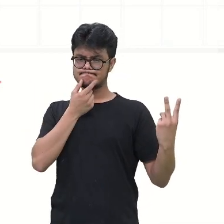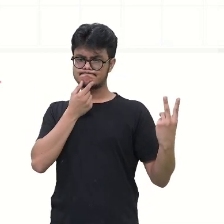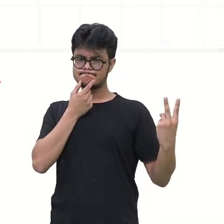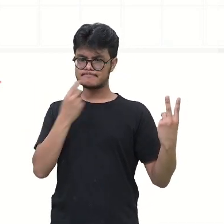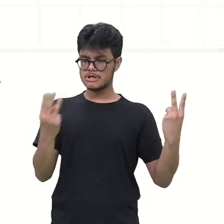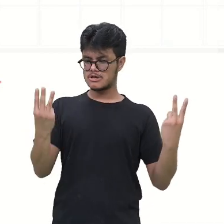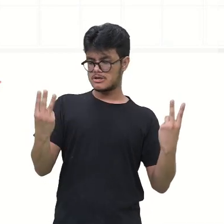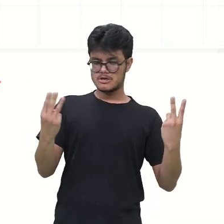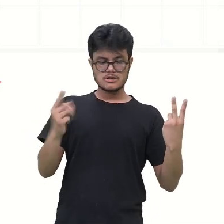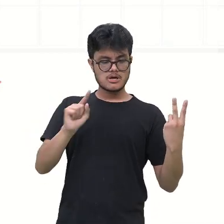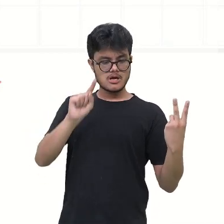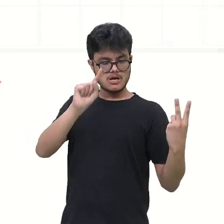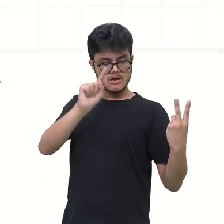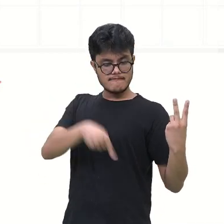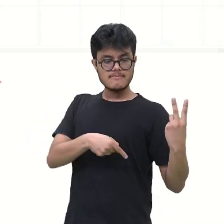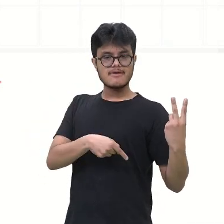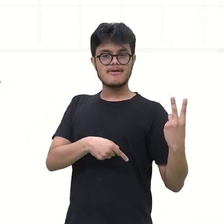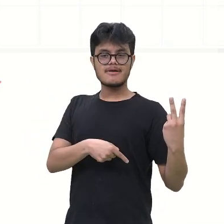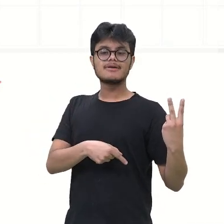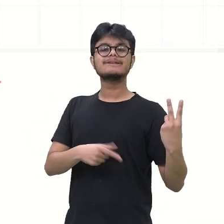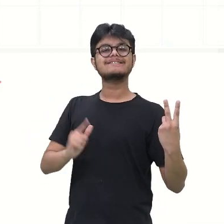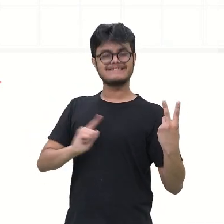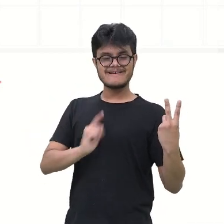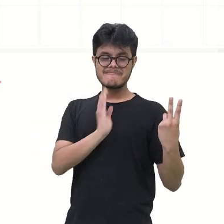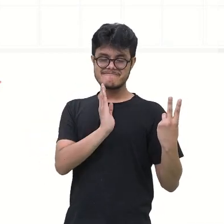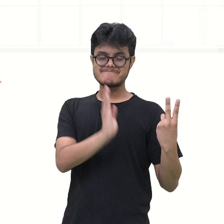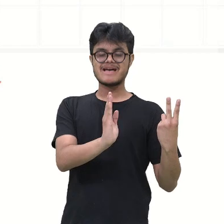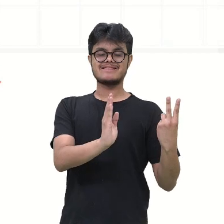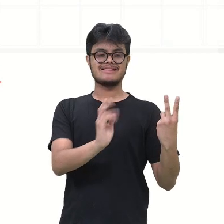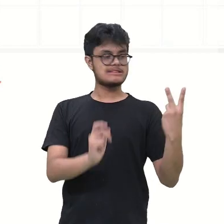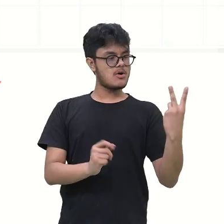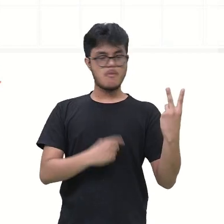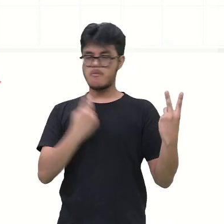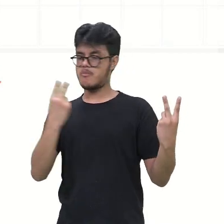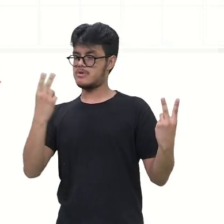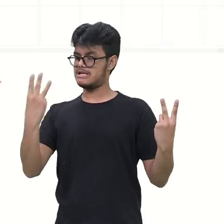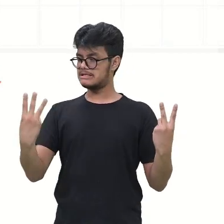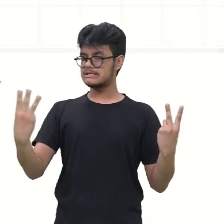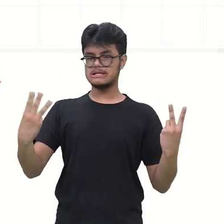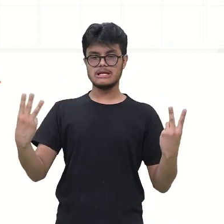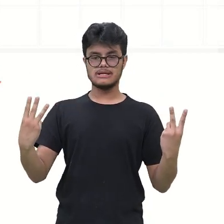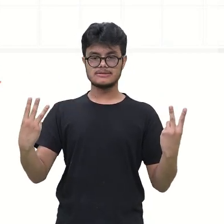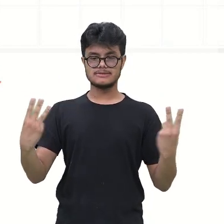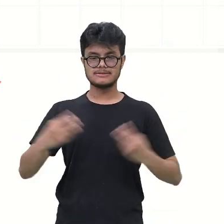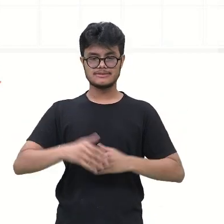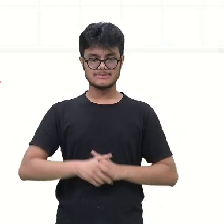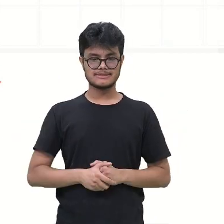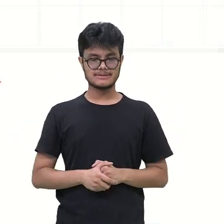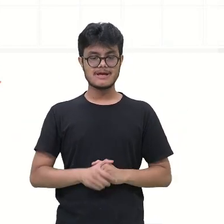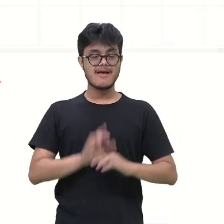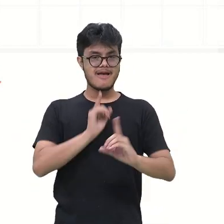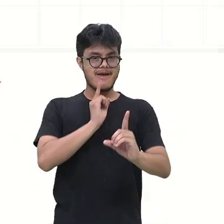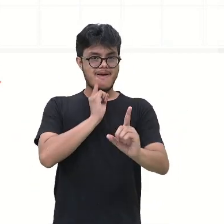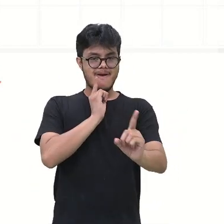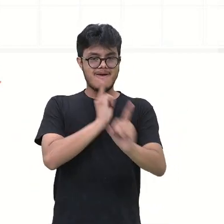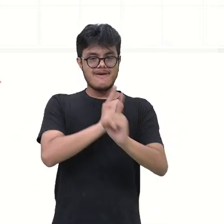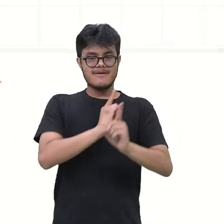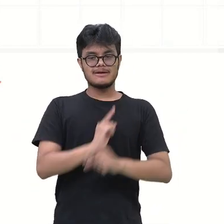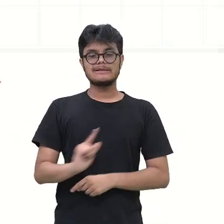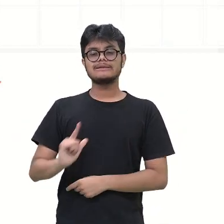Então, o 2,5 vai estar exatamente na metade de 2 e 3. Então, aqui eu vou ter o